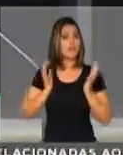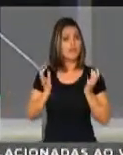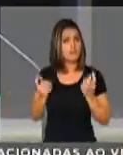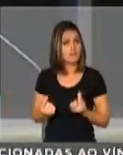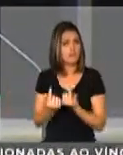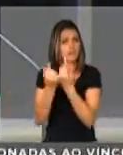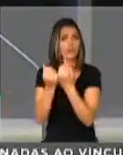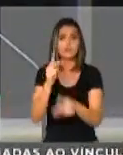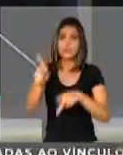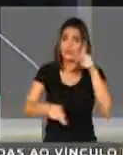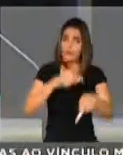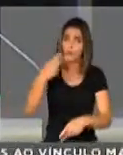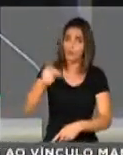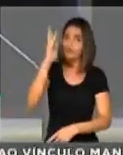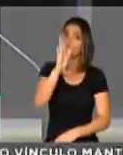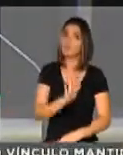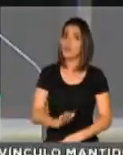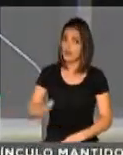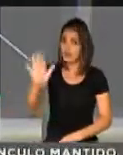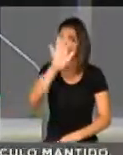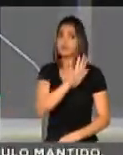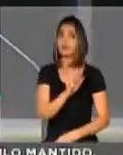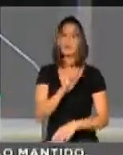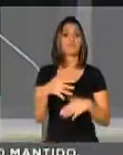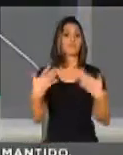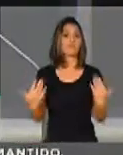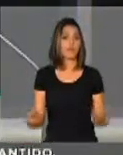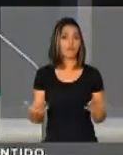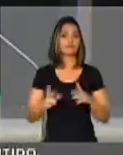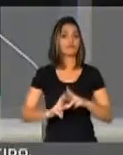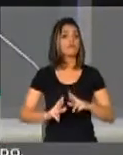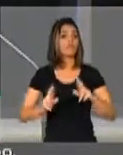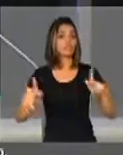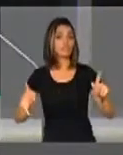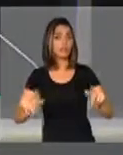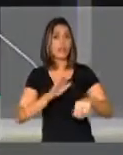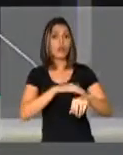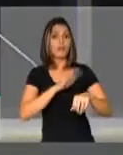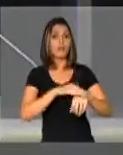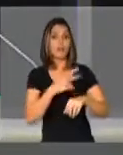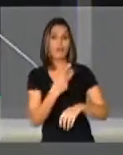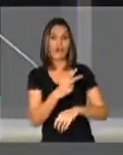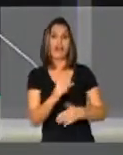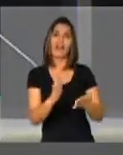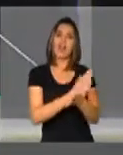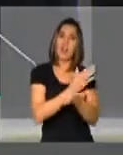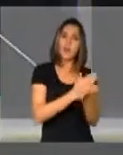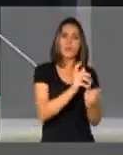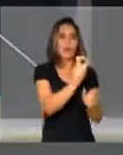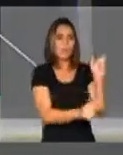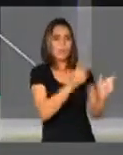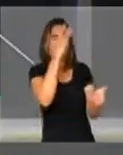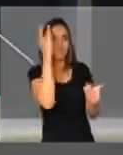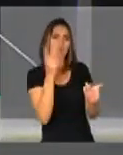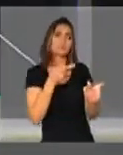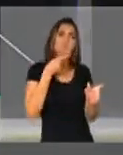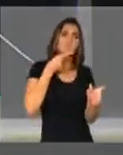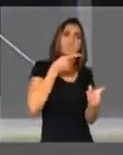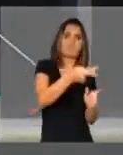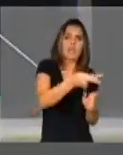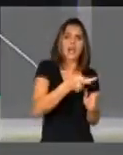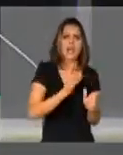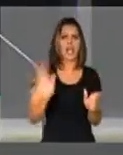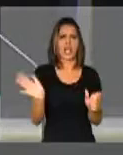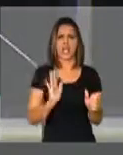riqueza para o país. E, diferentemente do que alguns economistas dizem,